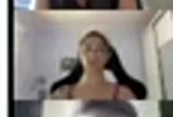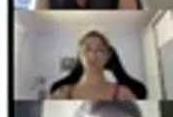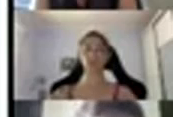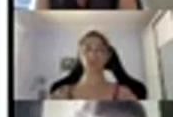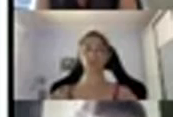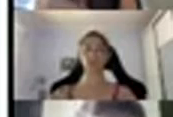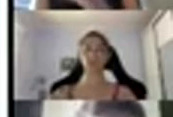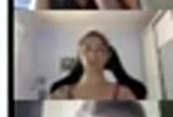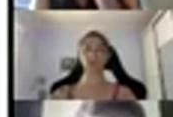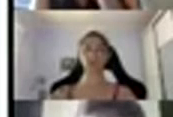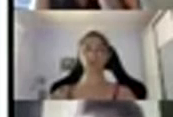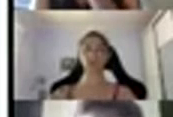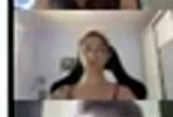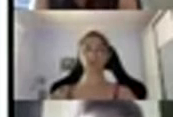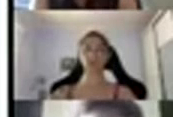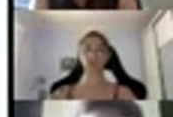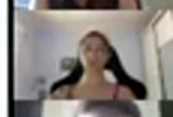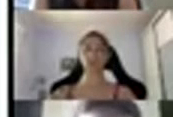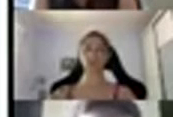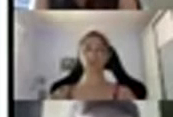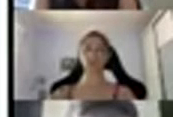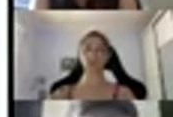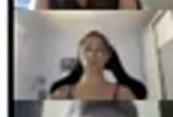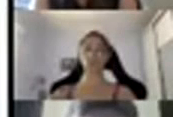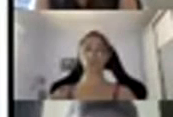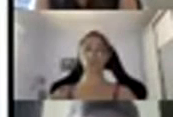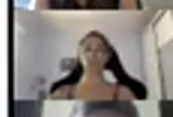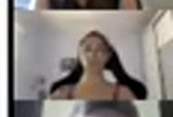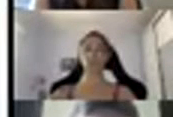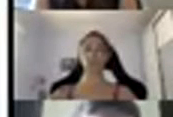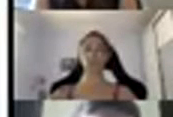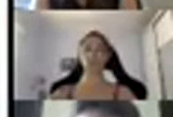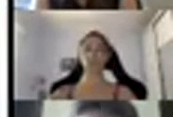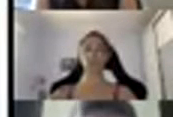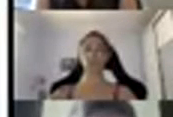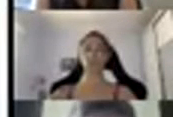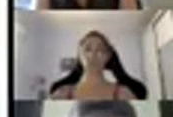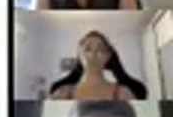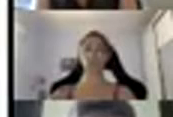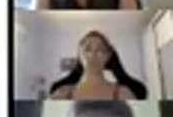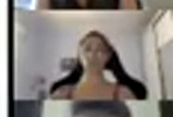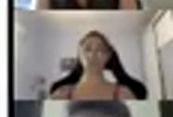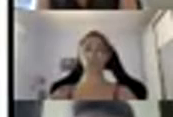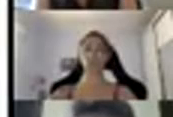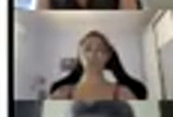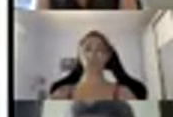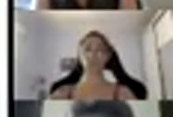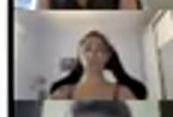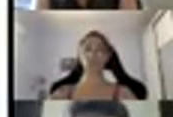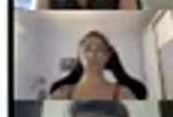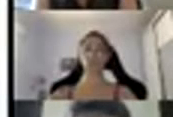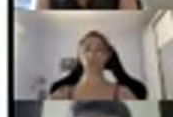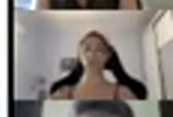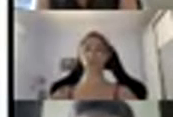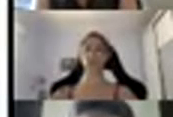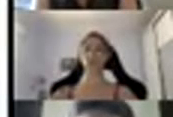de 40% que estava 2 semanas atrás para 73% de ocupação. O número de leitos não mudou nada, não teve nenhuma alteração.